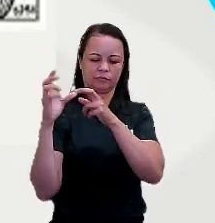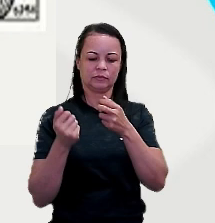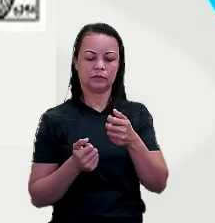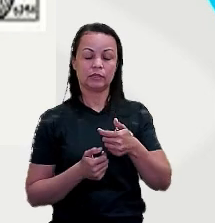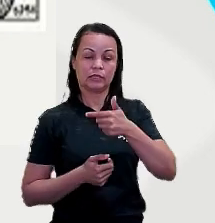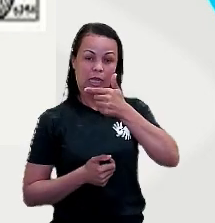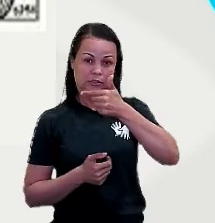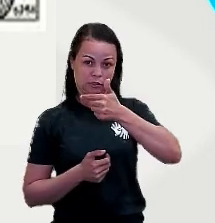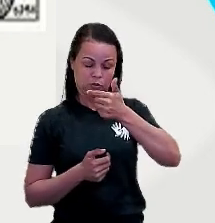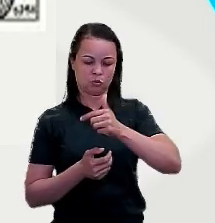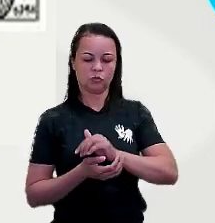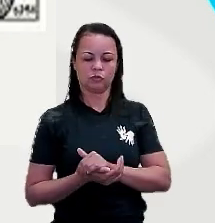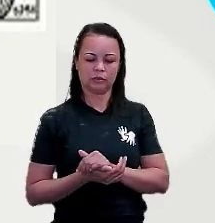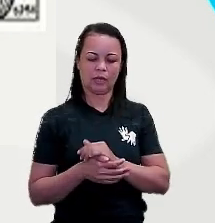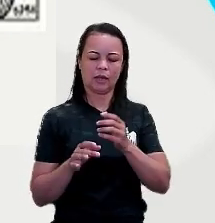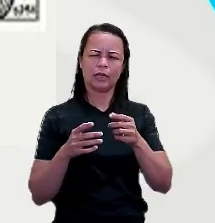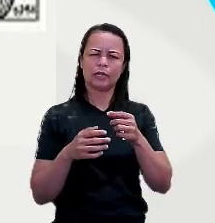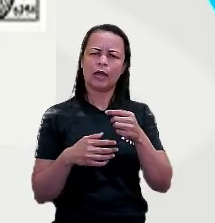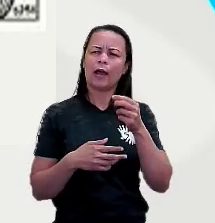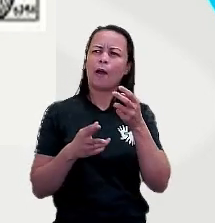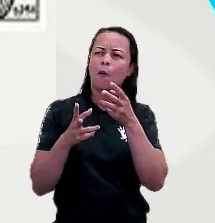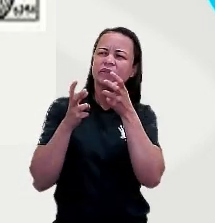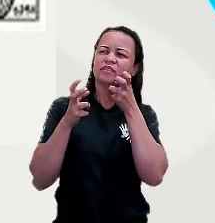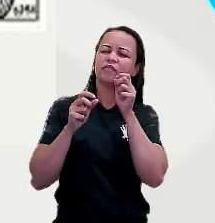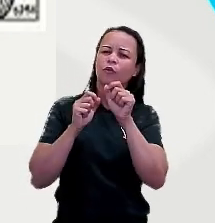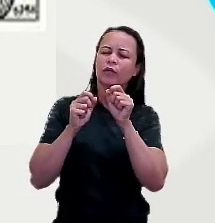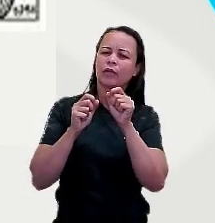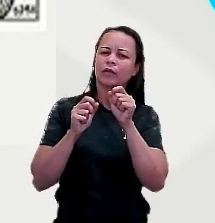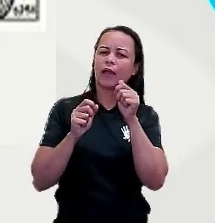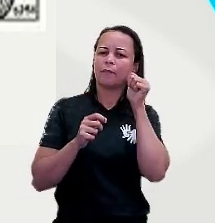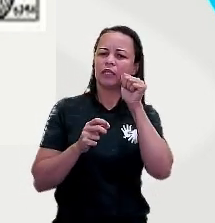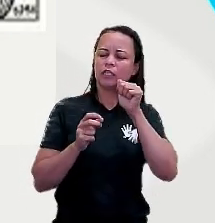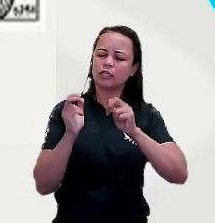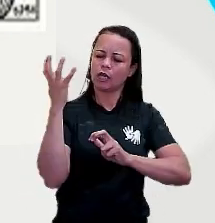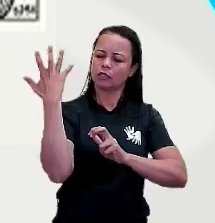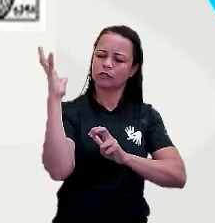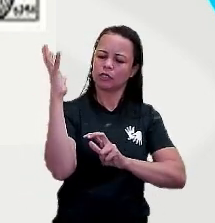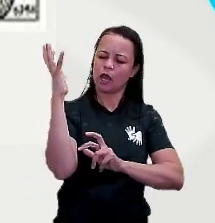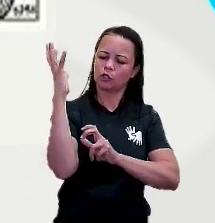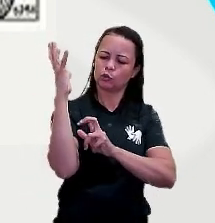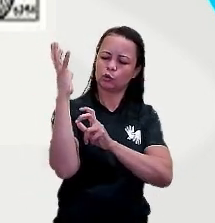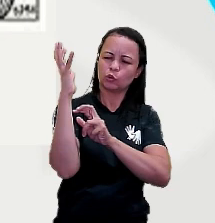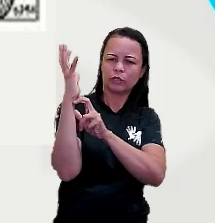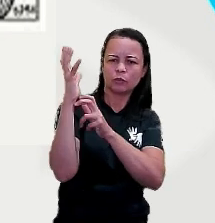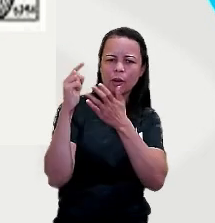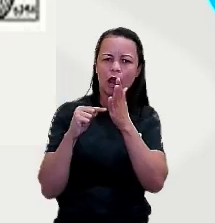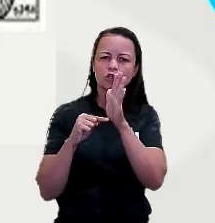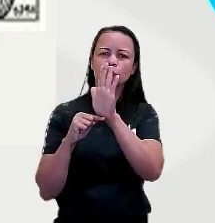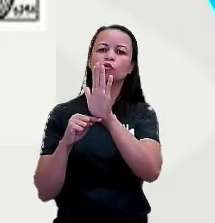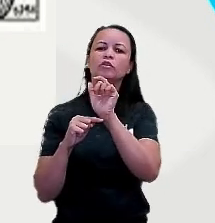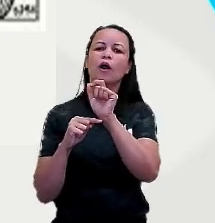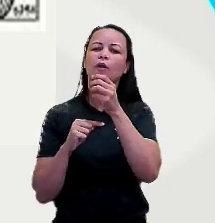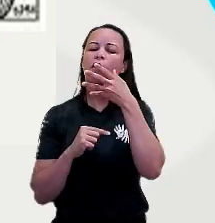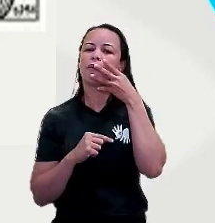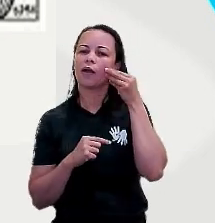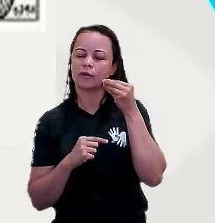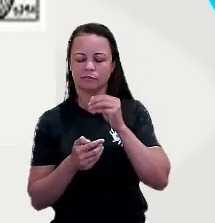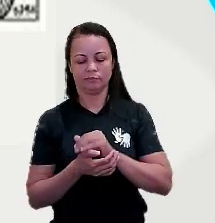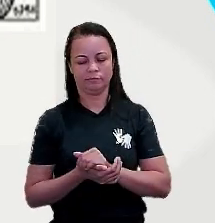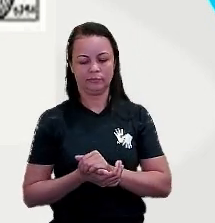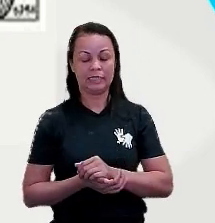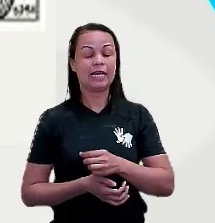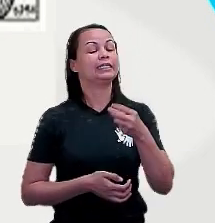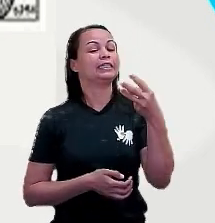segunda imagem, dá a sensação que Magali está subindo para ajudar o gatinho, não é isso? Já na